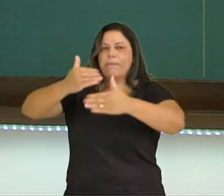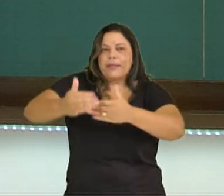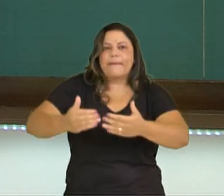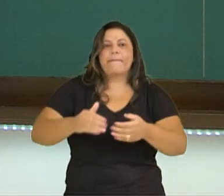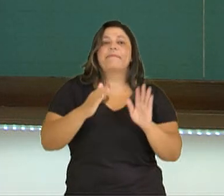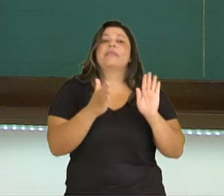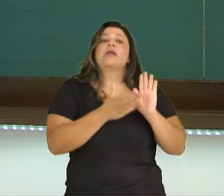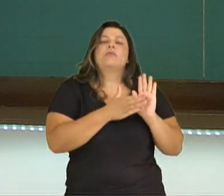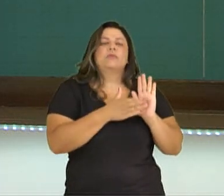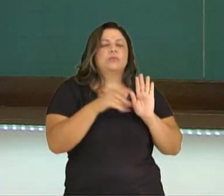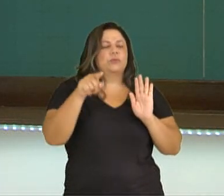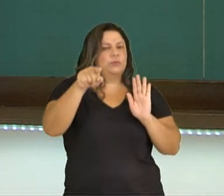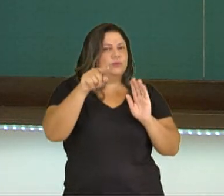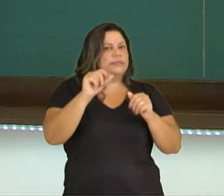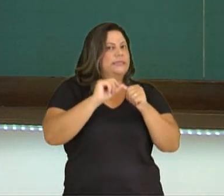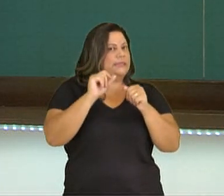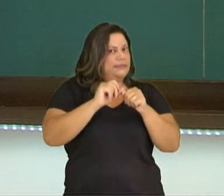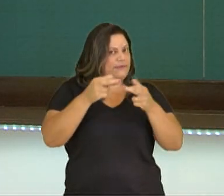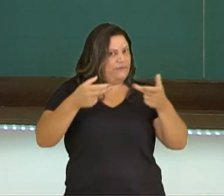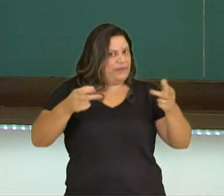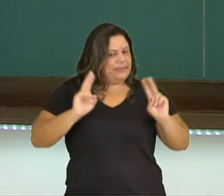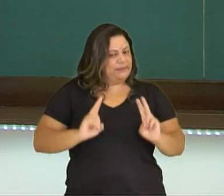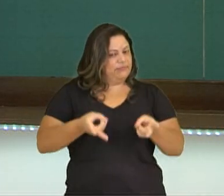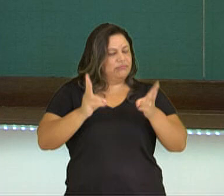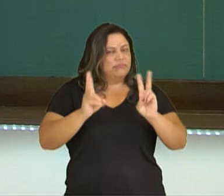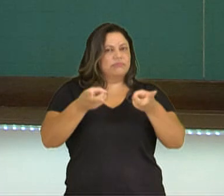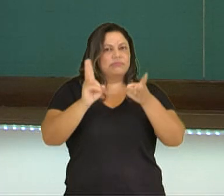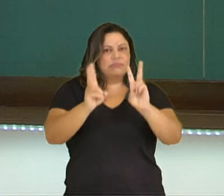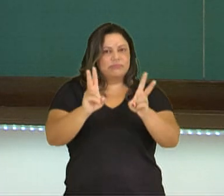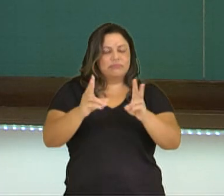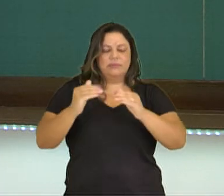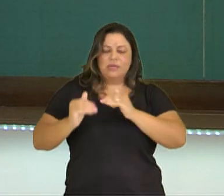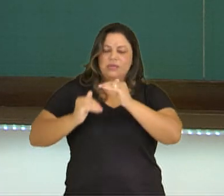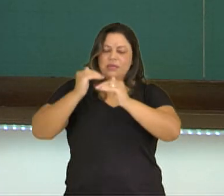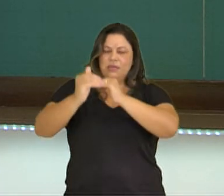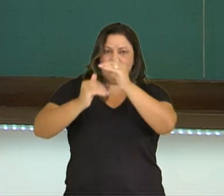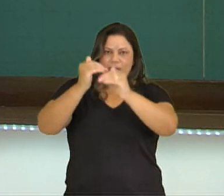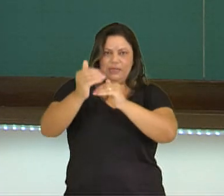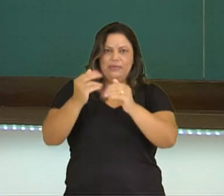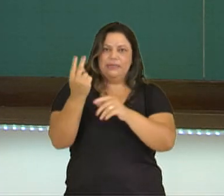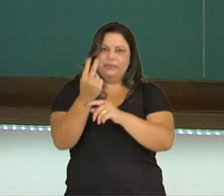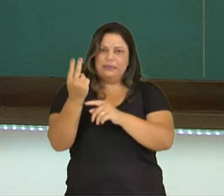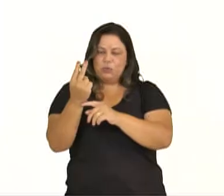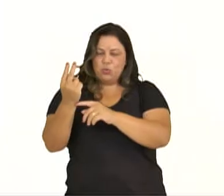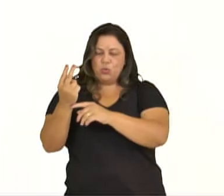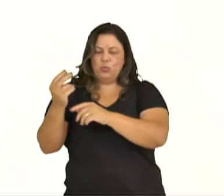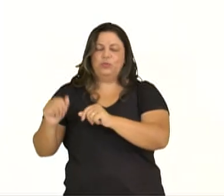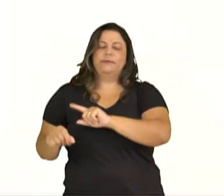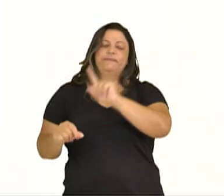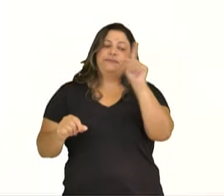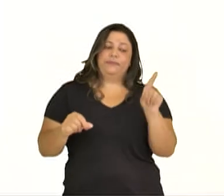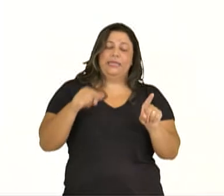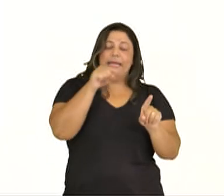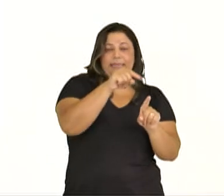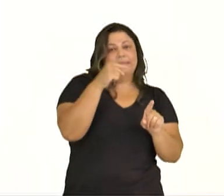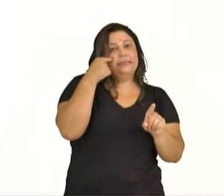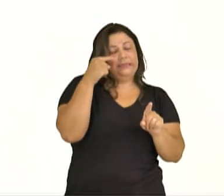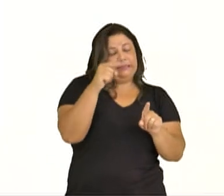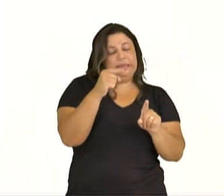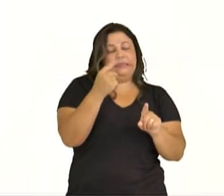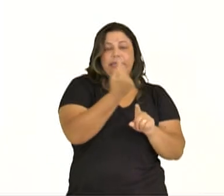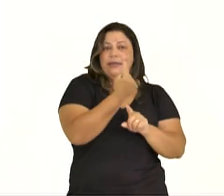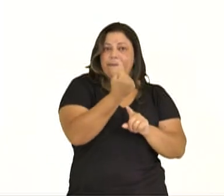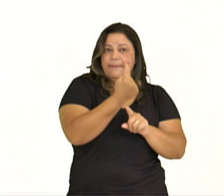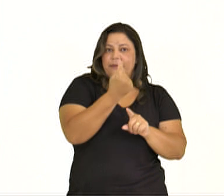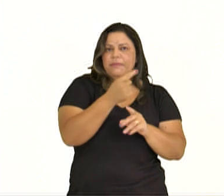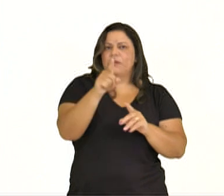vocês realizam, depois a gente vai dar continuidade na segunda parte da atividade. Nessa primeira parte aqui, você vai